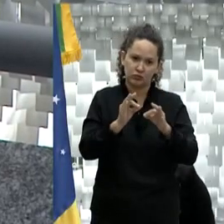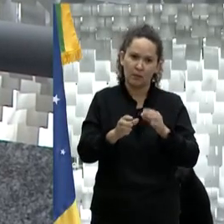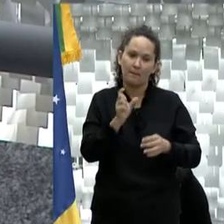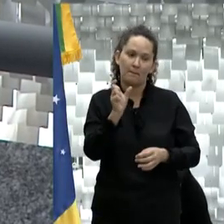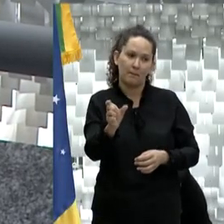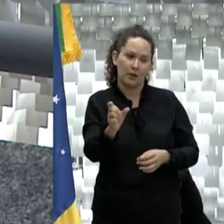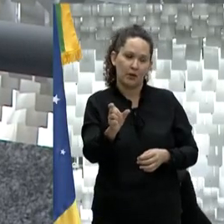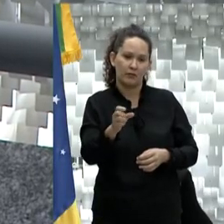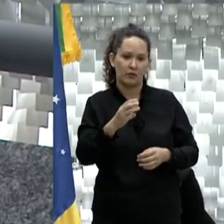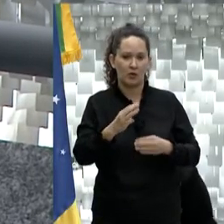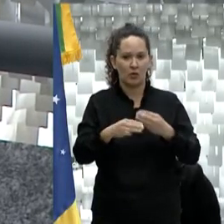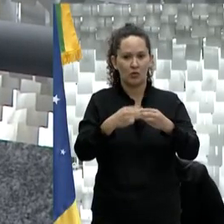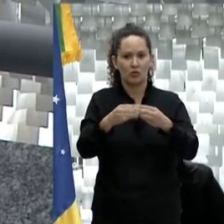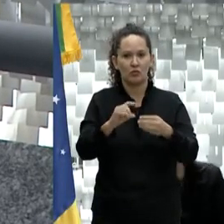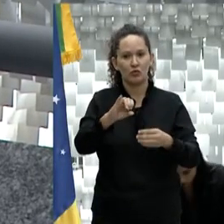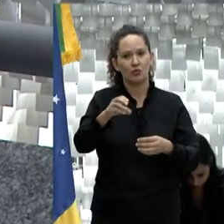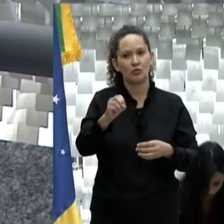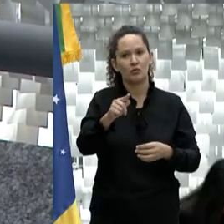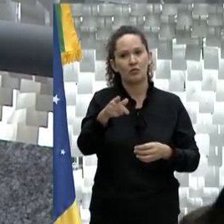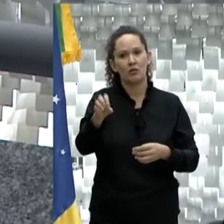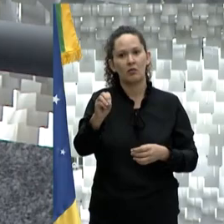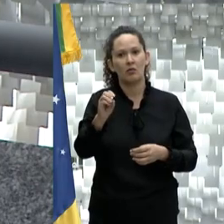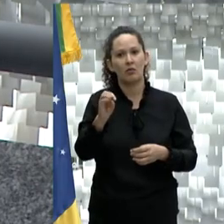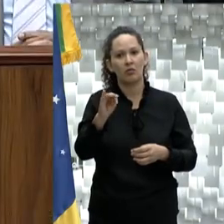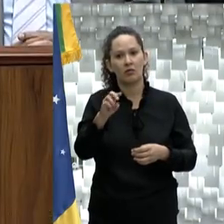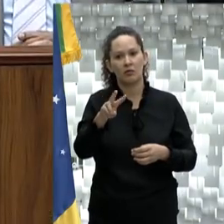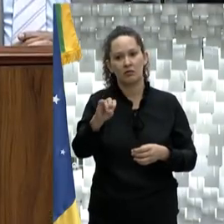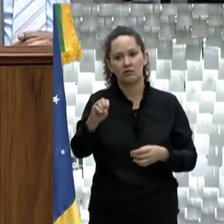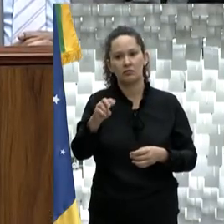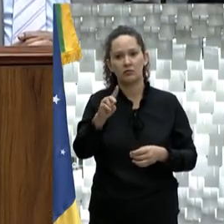palavra, o ministro João Otávio de Noronha.